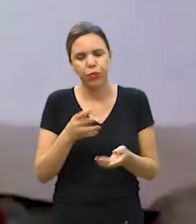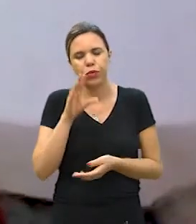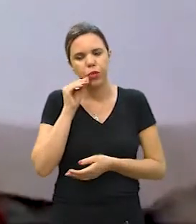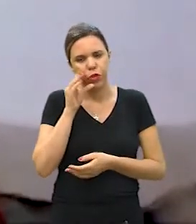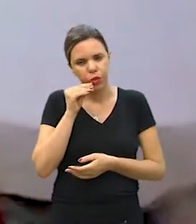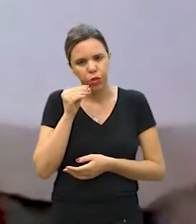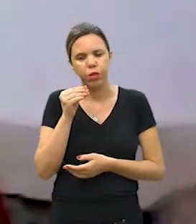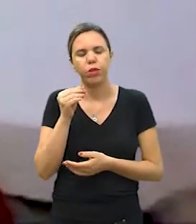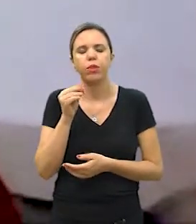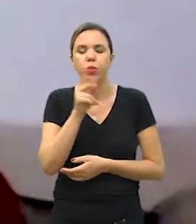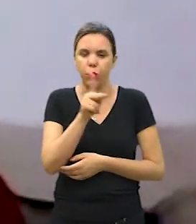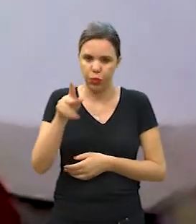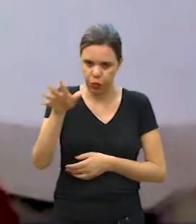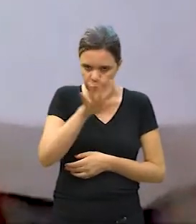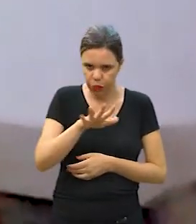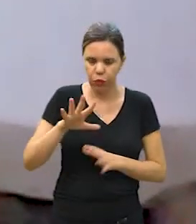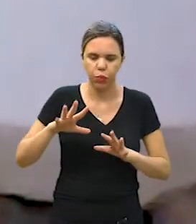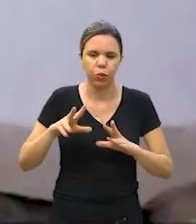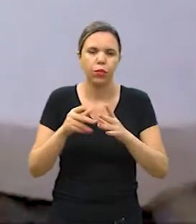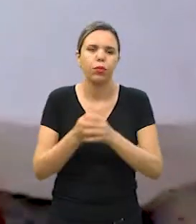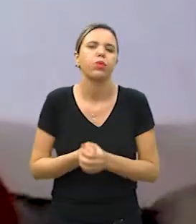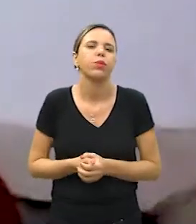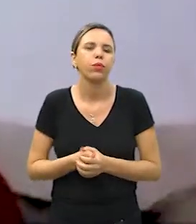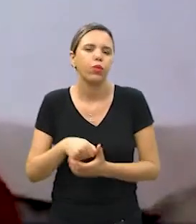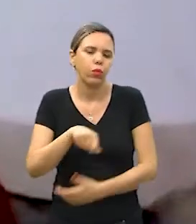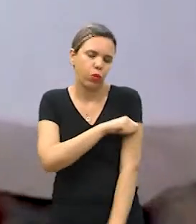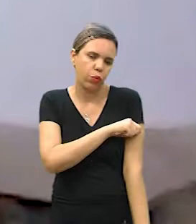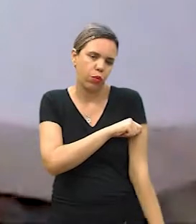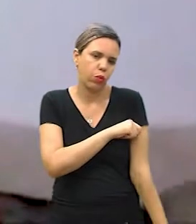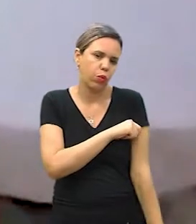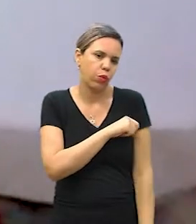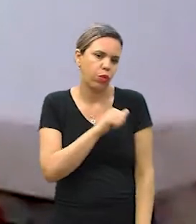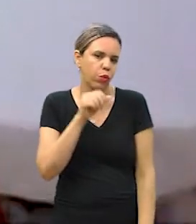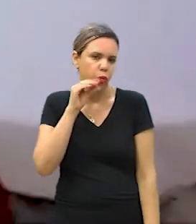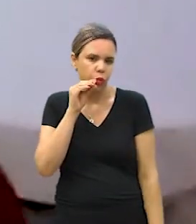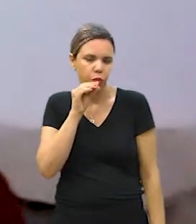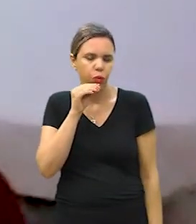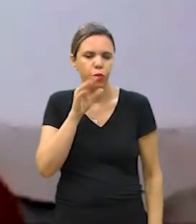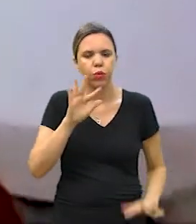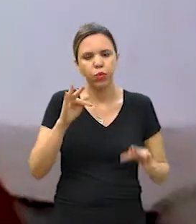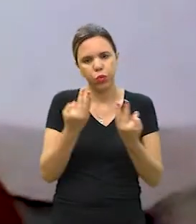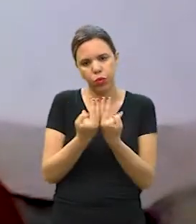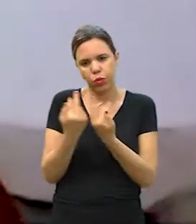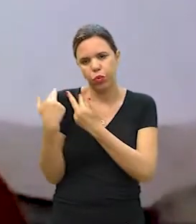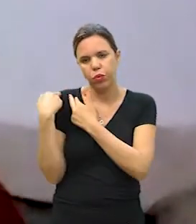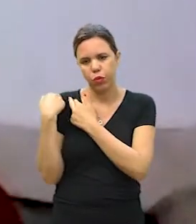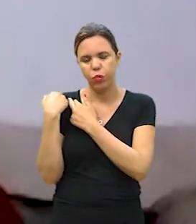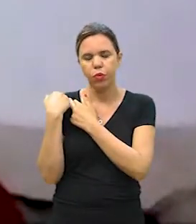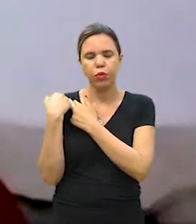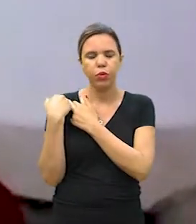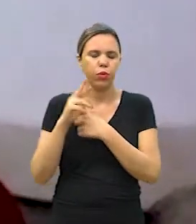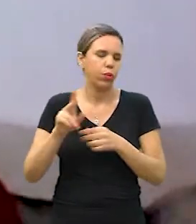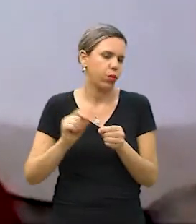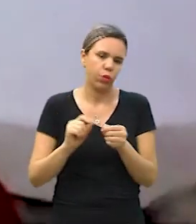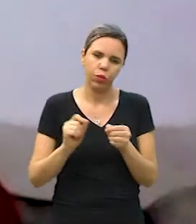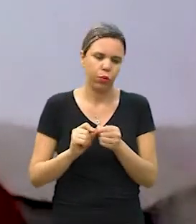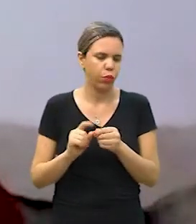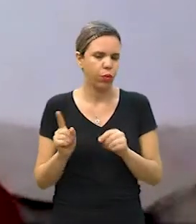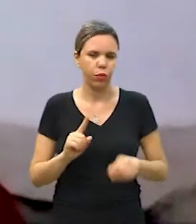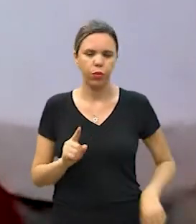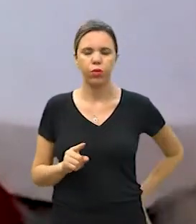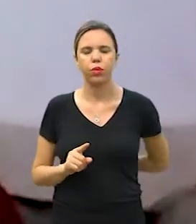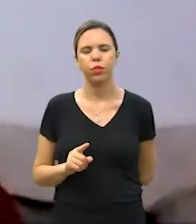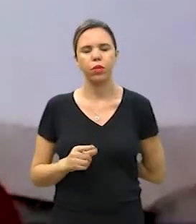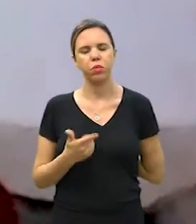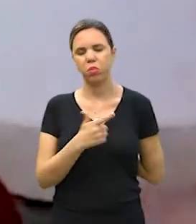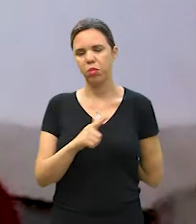escolar, então ouvido os professores e as professoras, os estudantes e as estudantes, os pais ou os responsáveis. Não foi feita essa